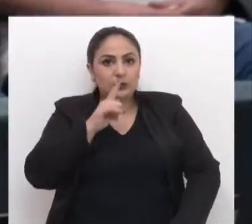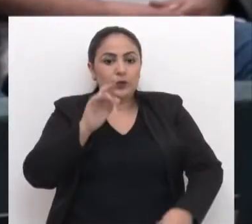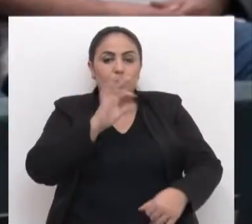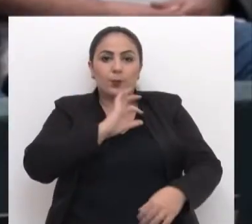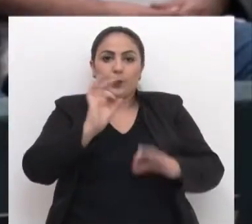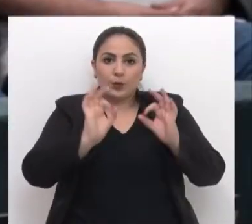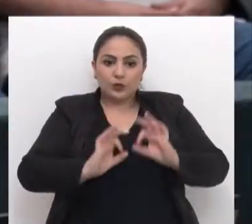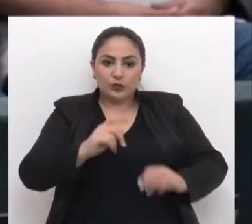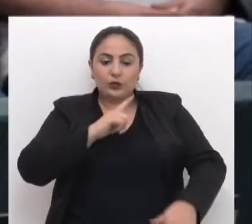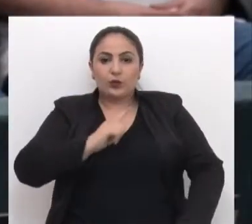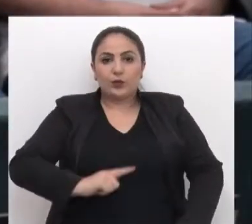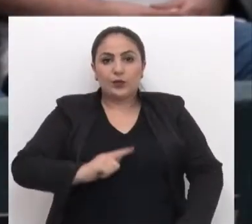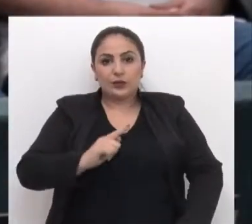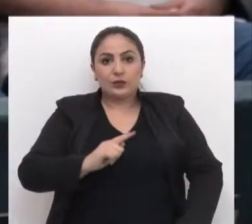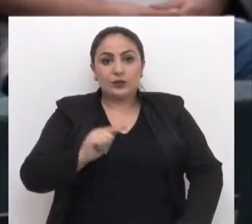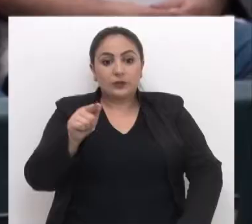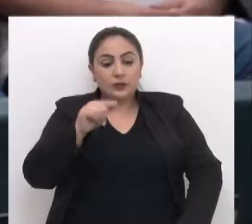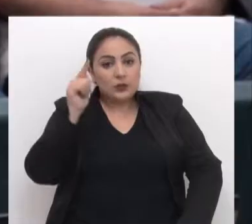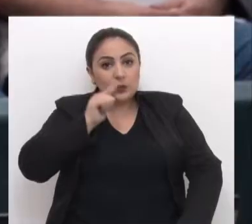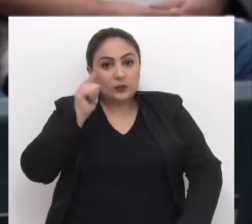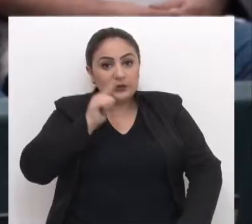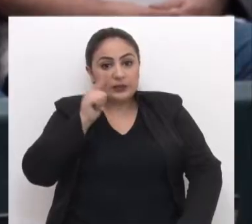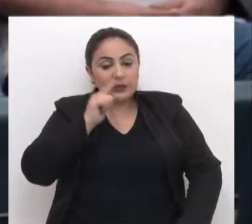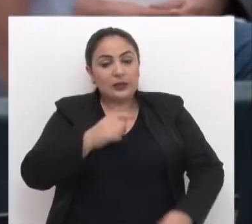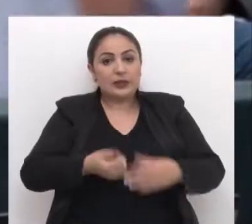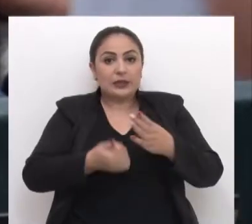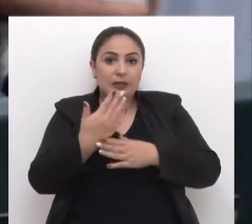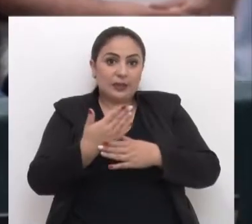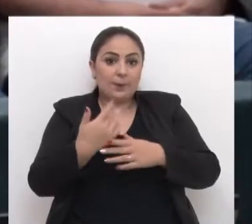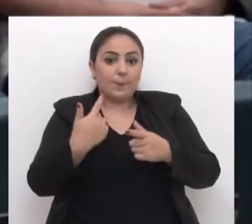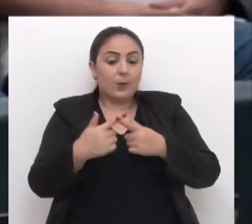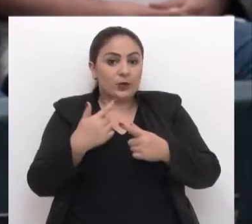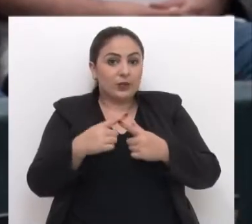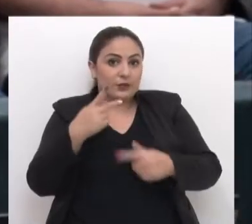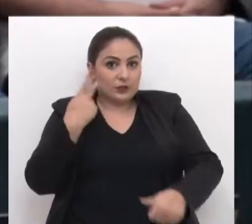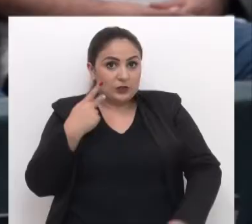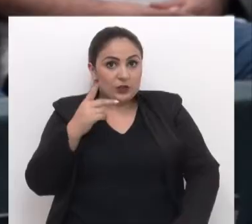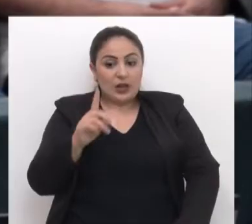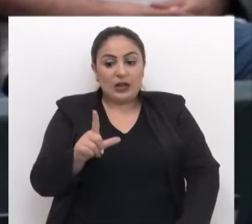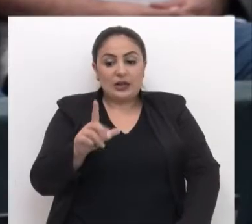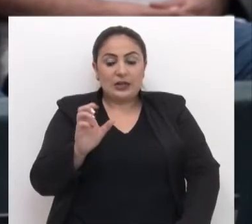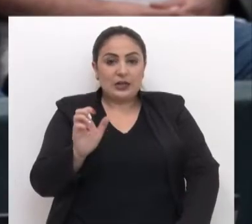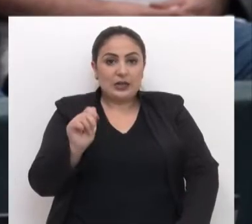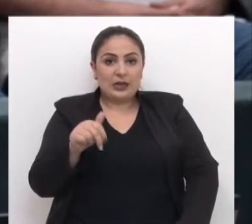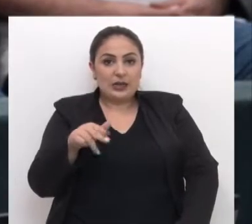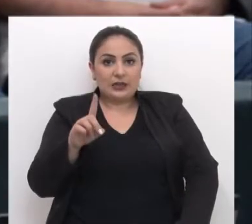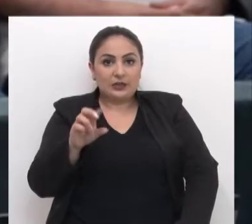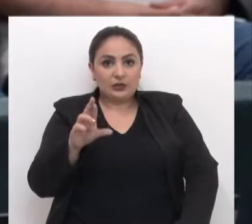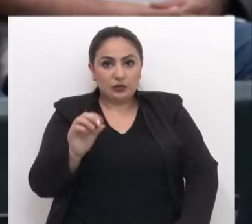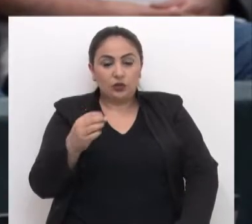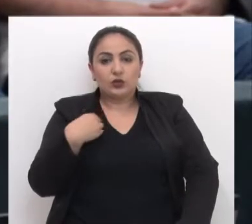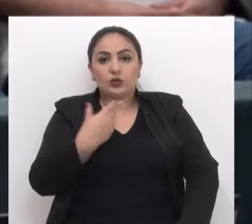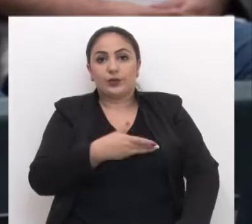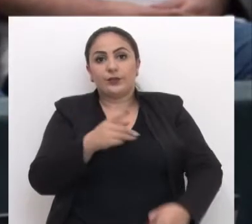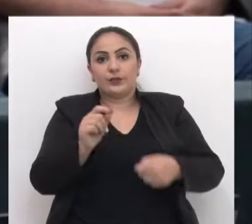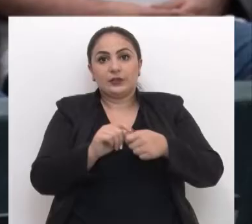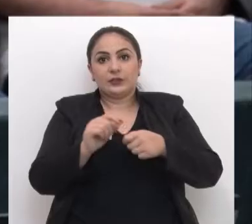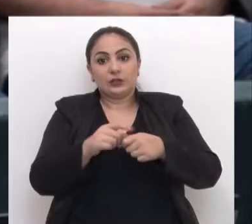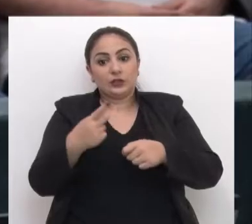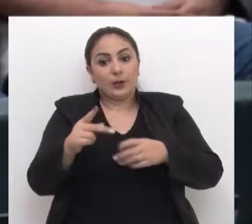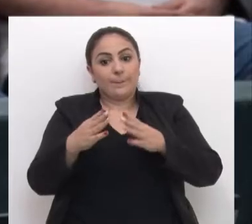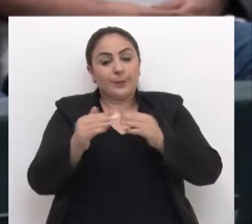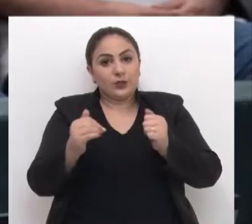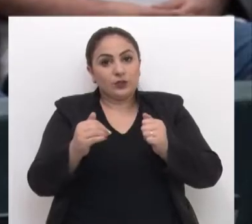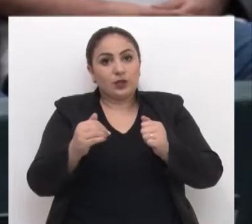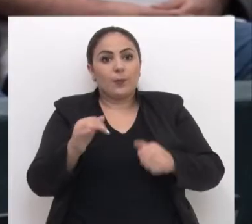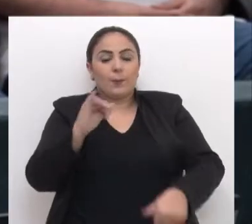que se torne um programa de governo, e que Vossa Excelência possa encabeçar isso, porque, vereador Leandro, nós estamos seguindo aí a sua